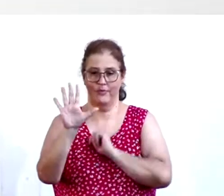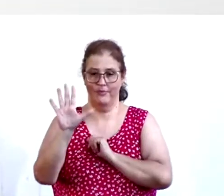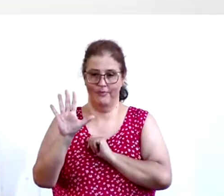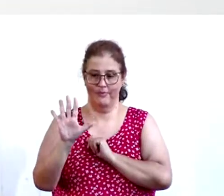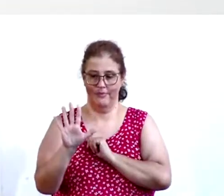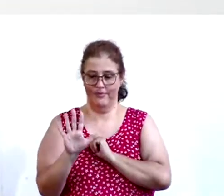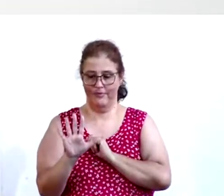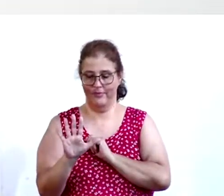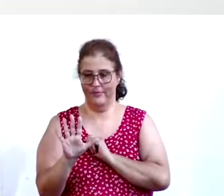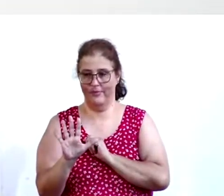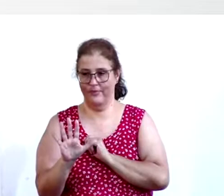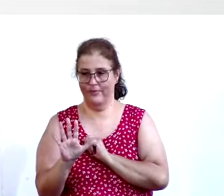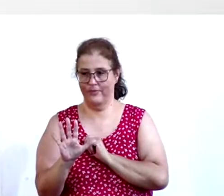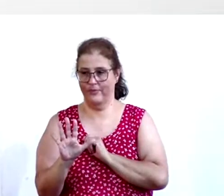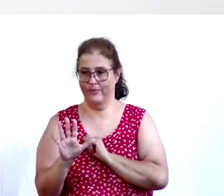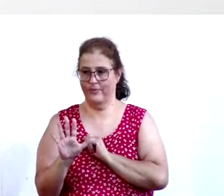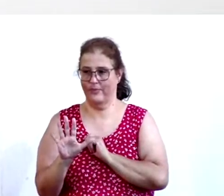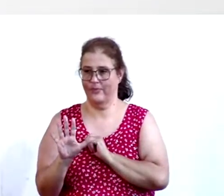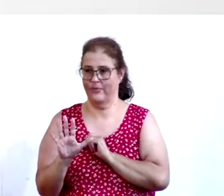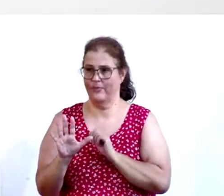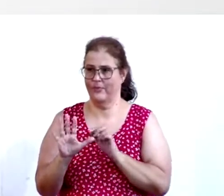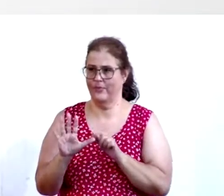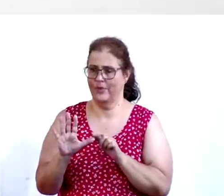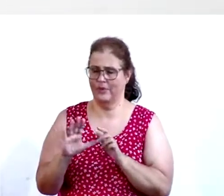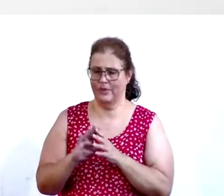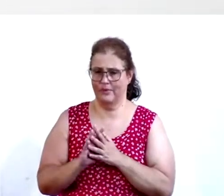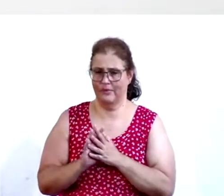comissionados. Está na palma da mão.